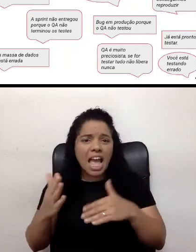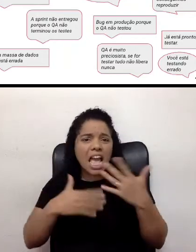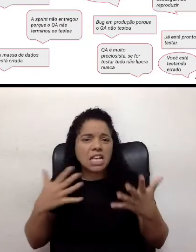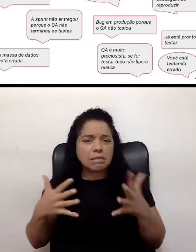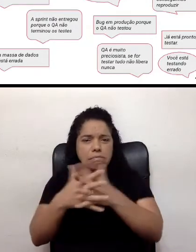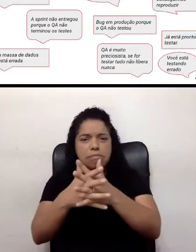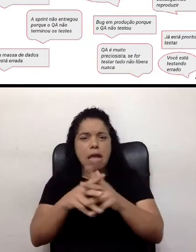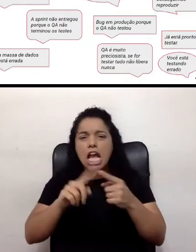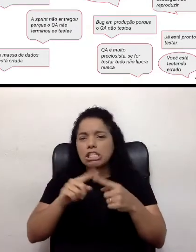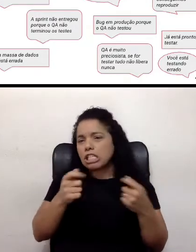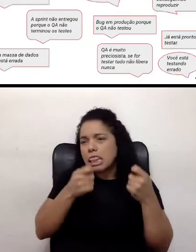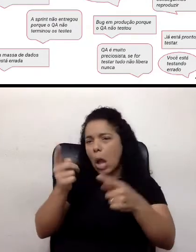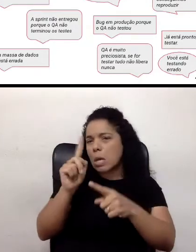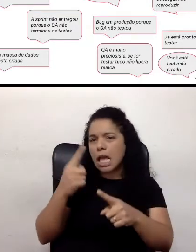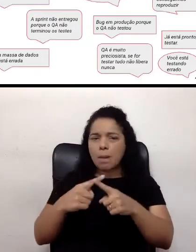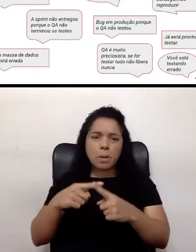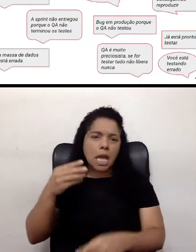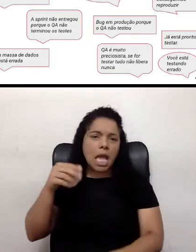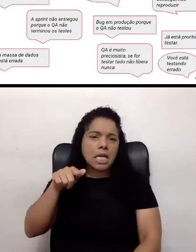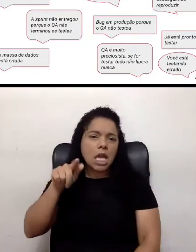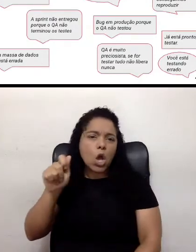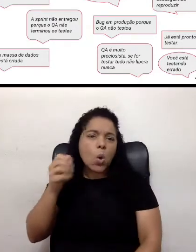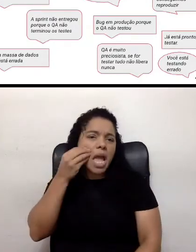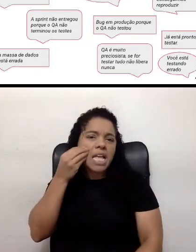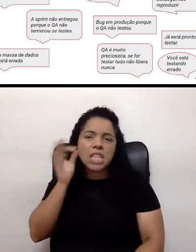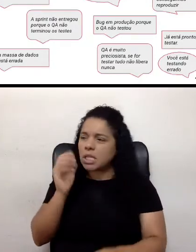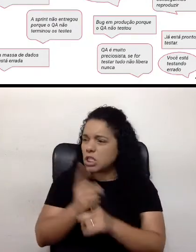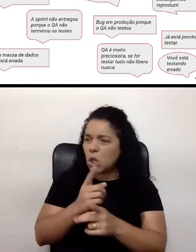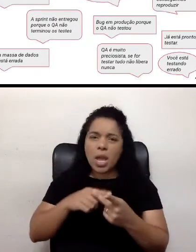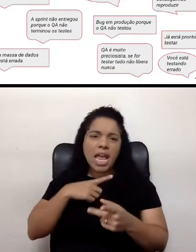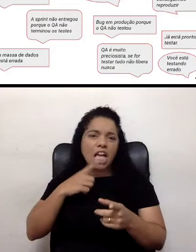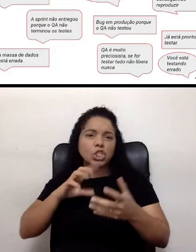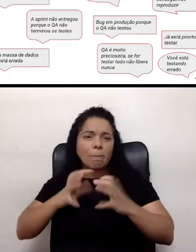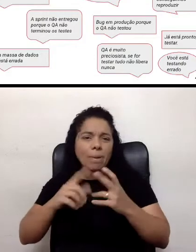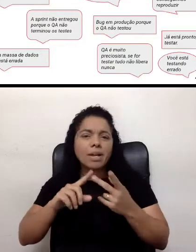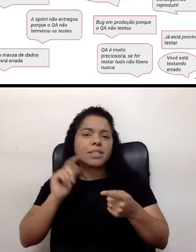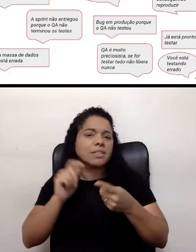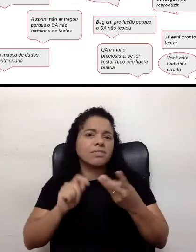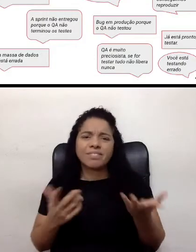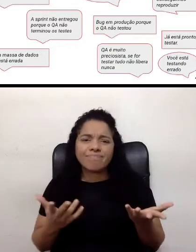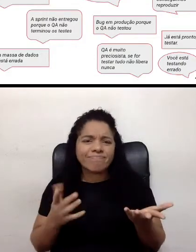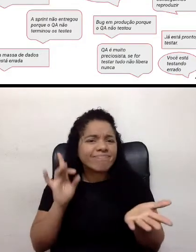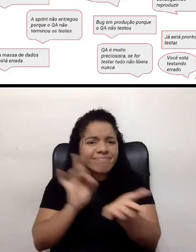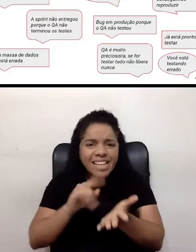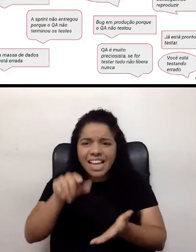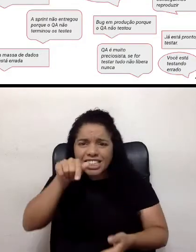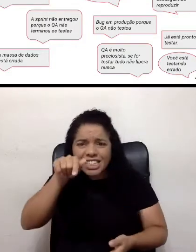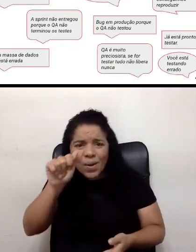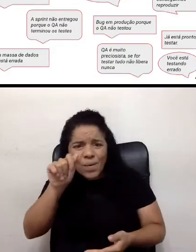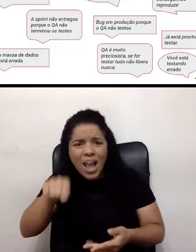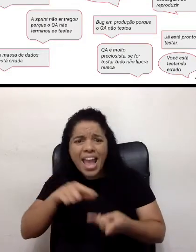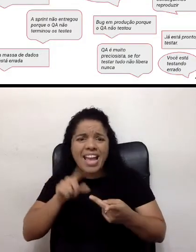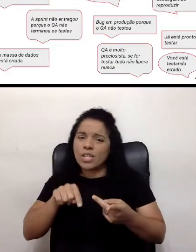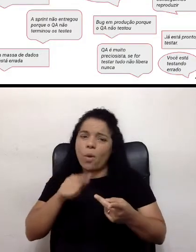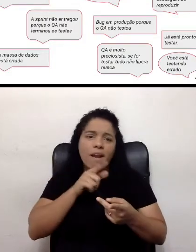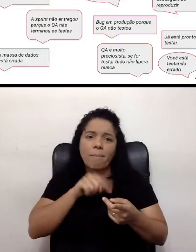não entrega porque o QA não testou, porque o QA achou bug. E assim... Na realidade, o QA não é para ser o